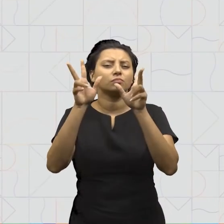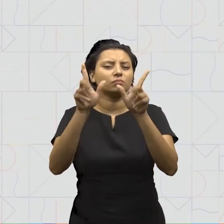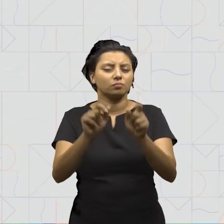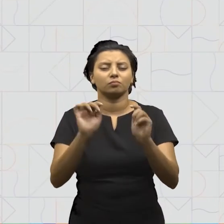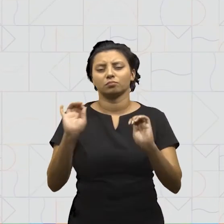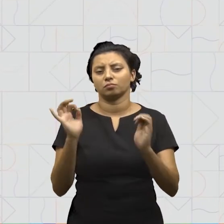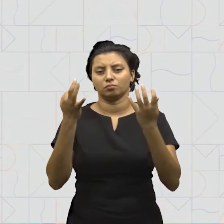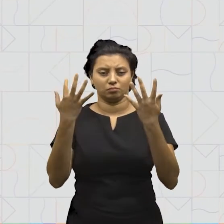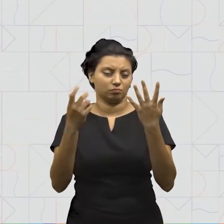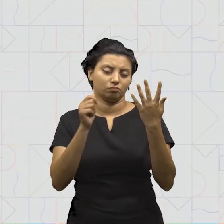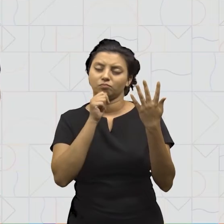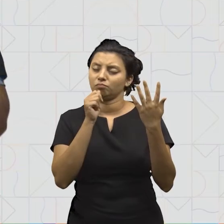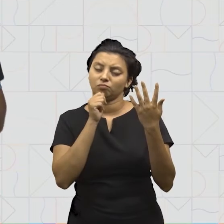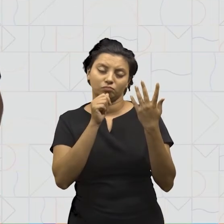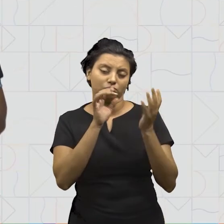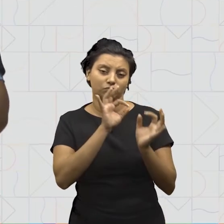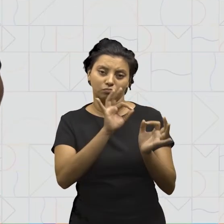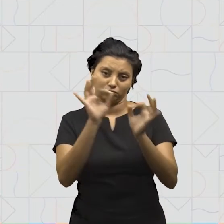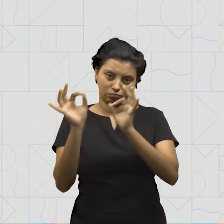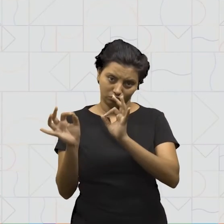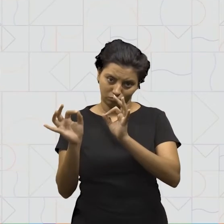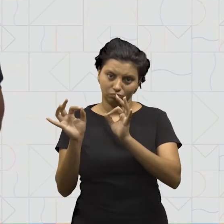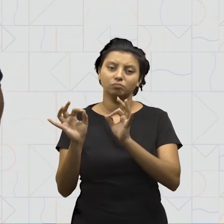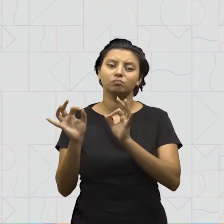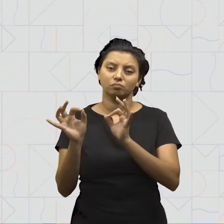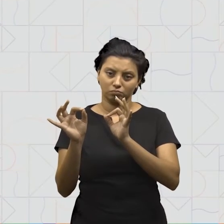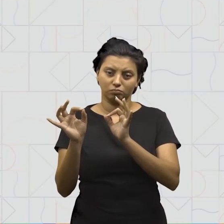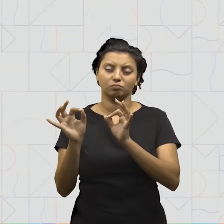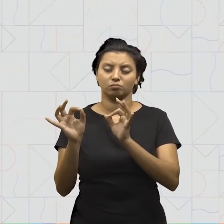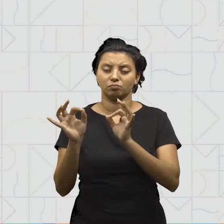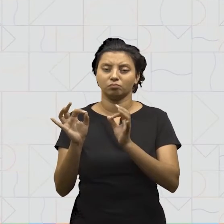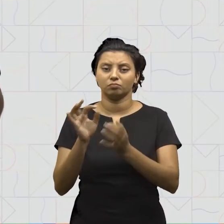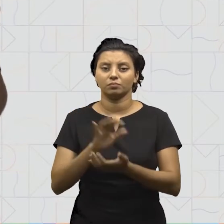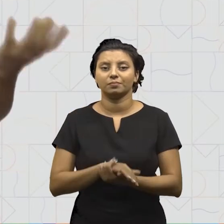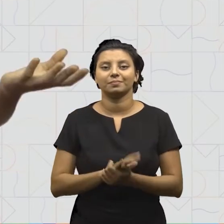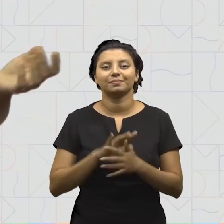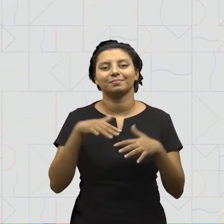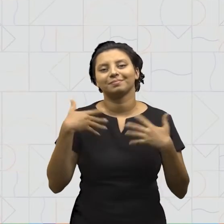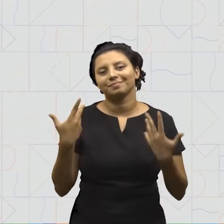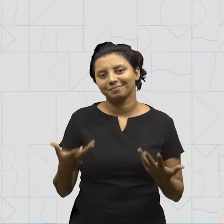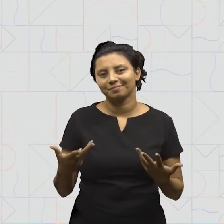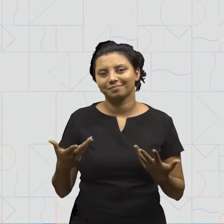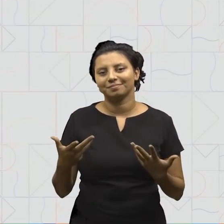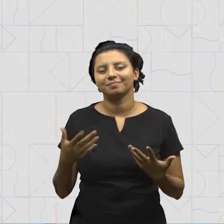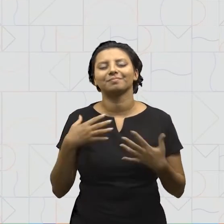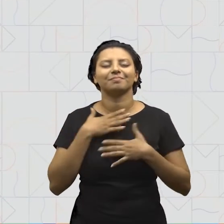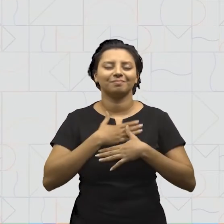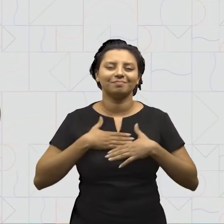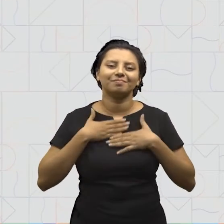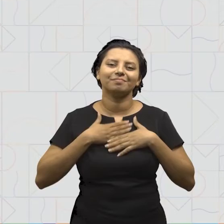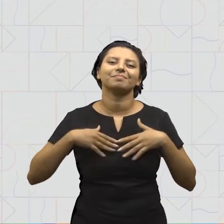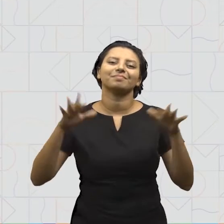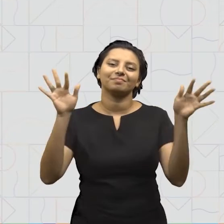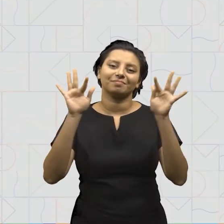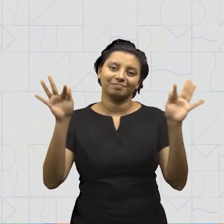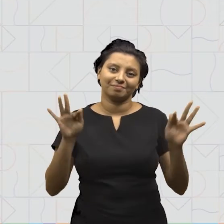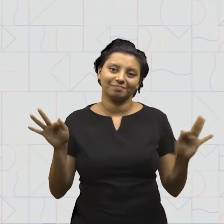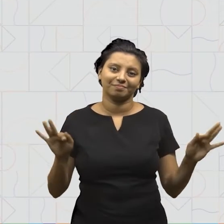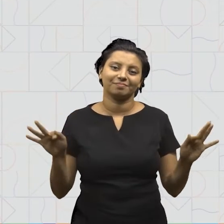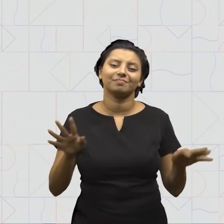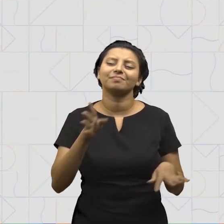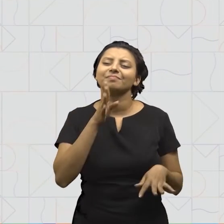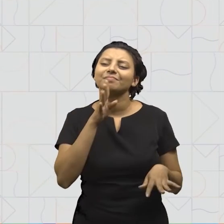shows que elas não tinham visto da vez que foram. E assim, ficaram muito felizes